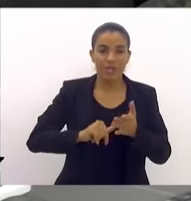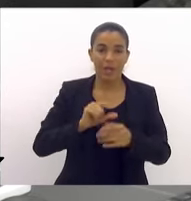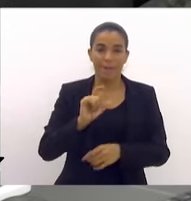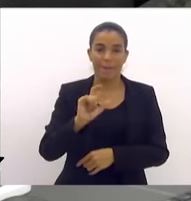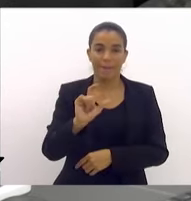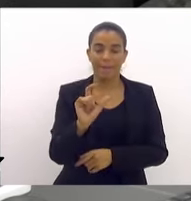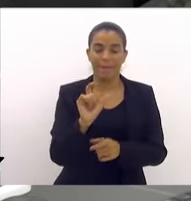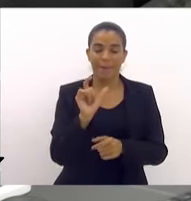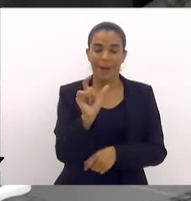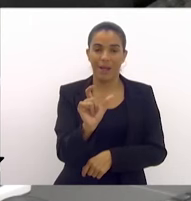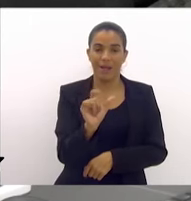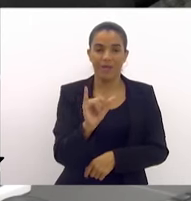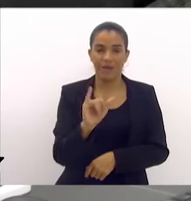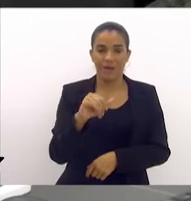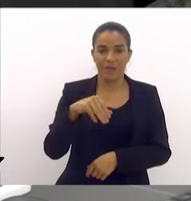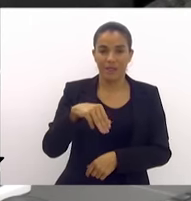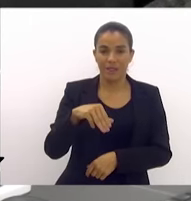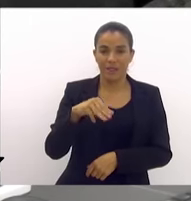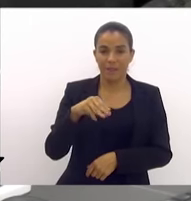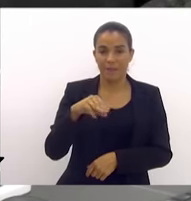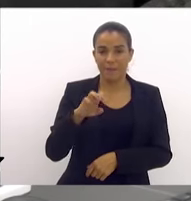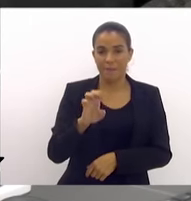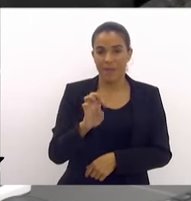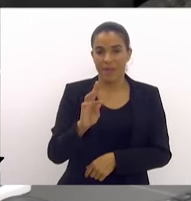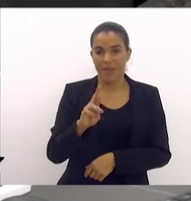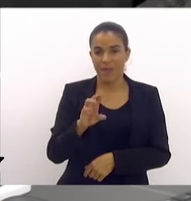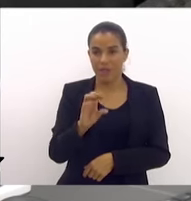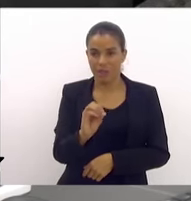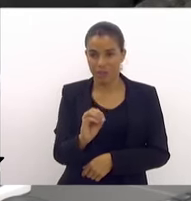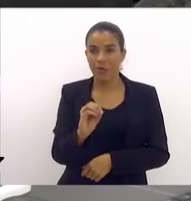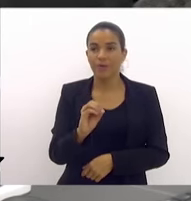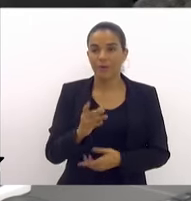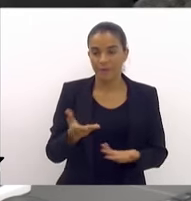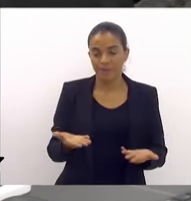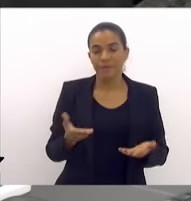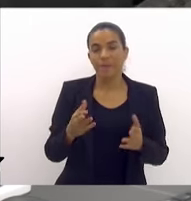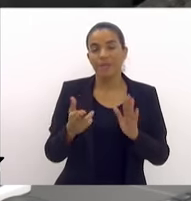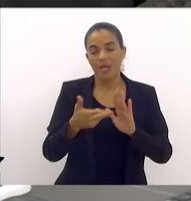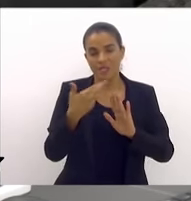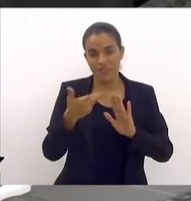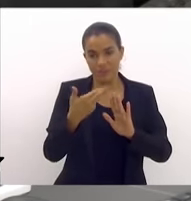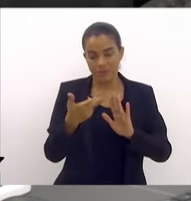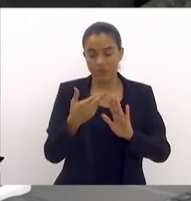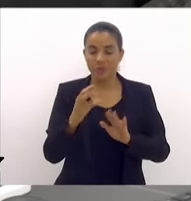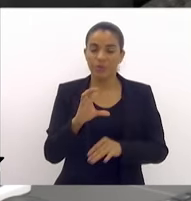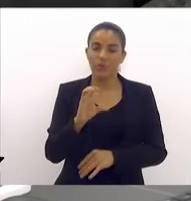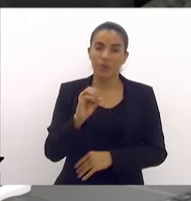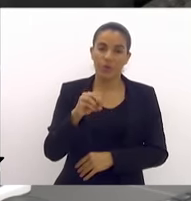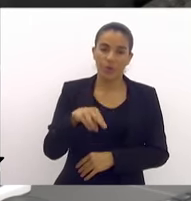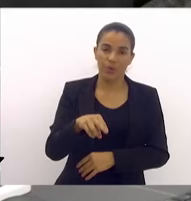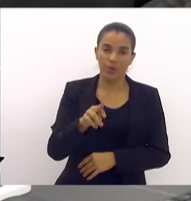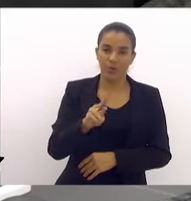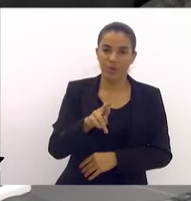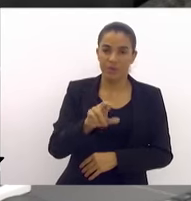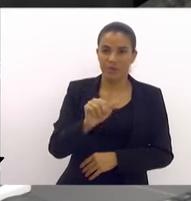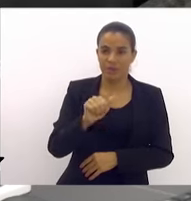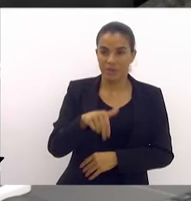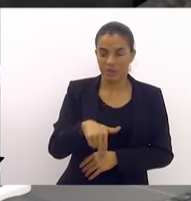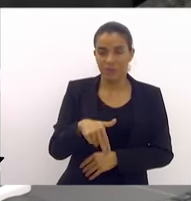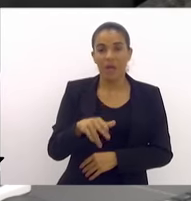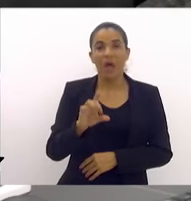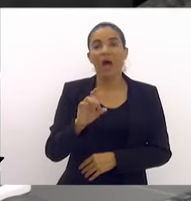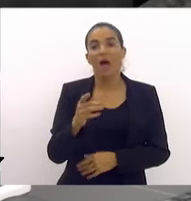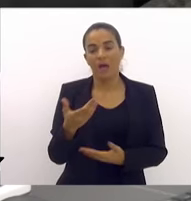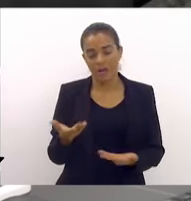exigências, mantendo a conformidade com o CTB CONTRAN, e as resoluções do CONTRAN. Perfeito. Então como é respeito só tirar ao